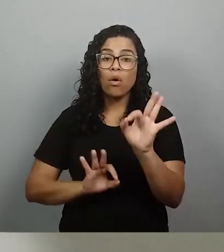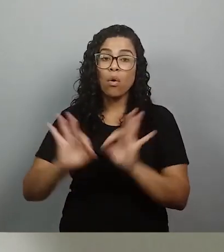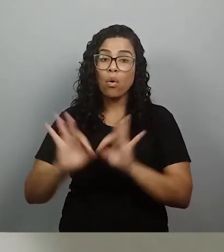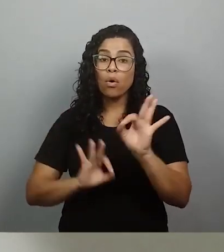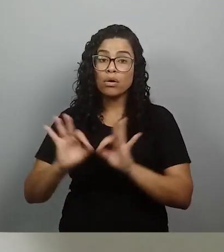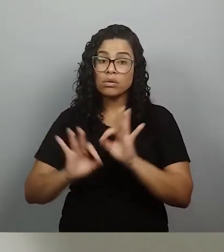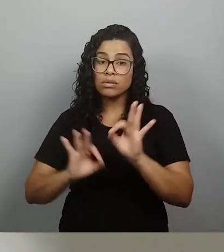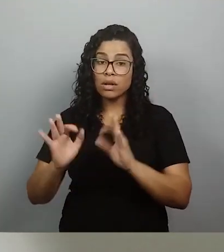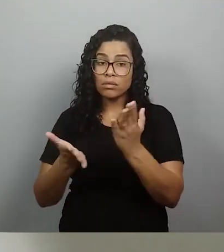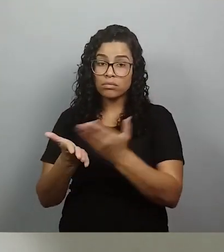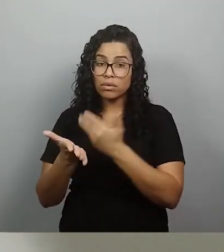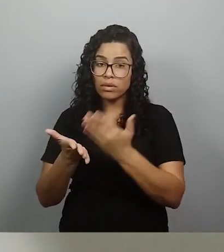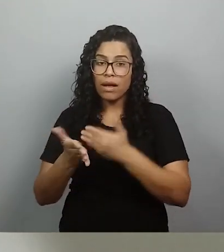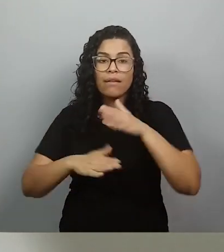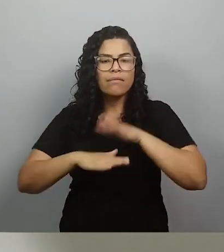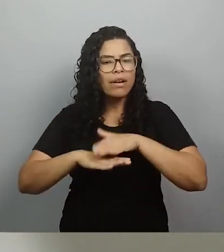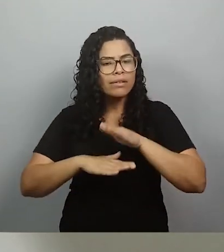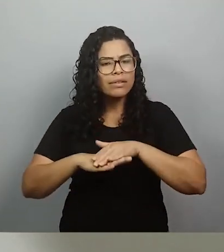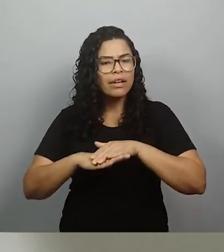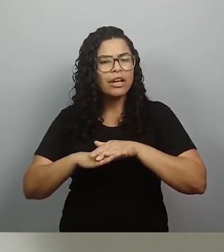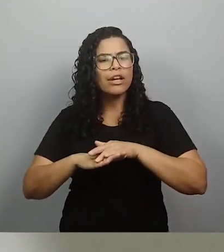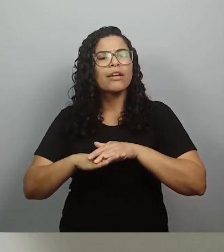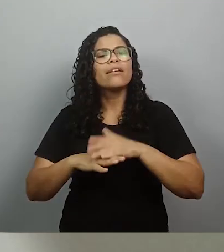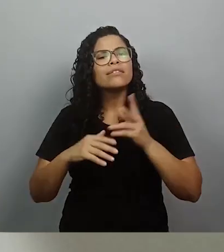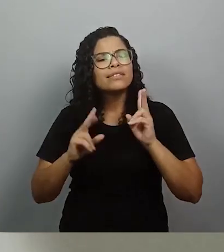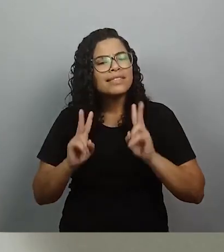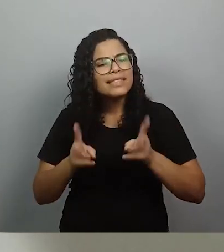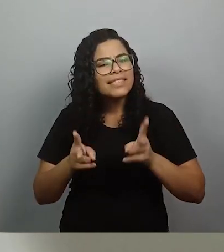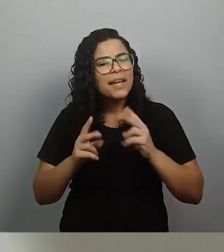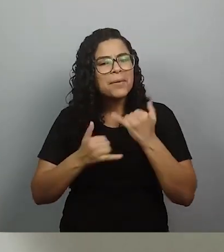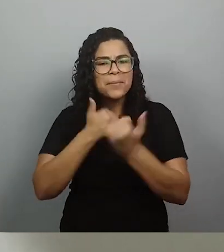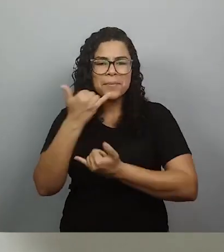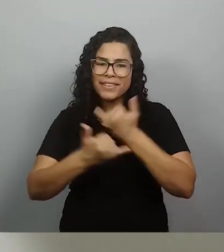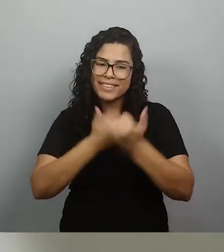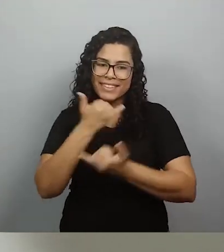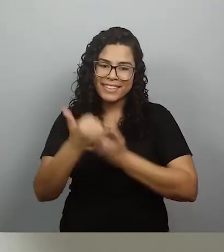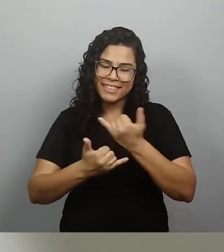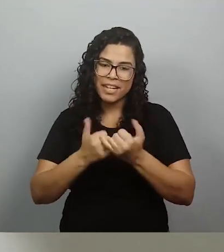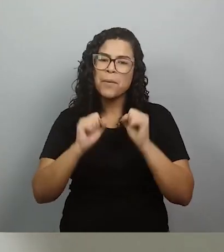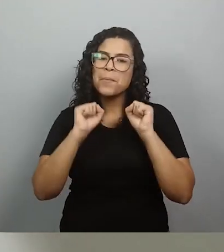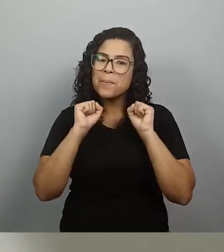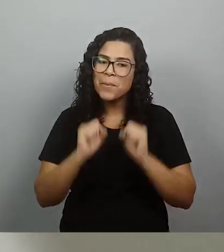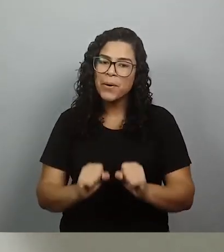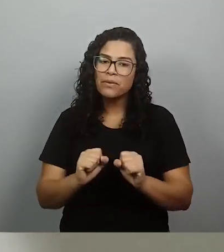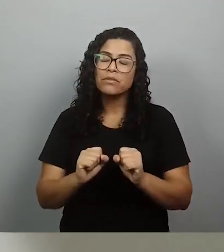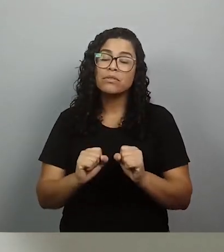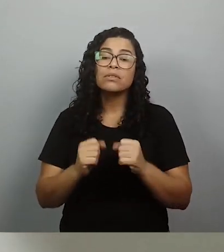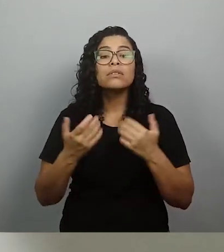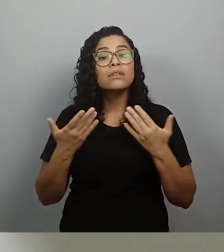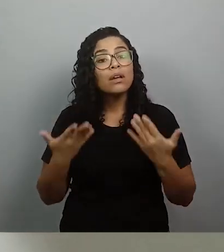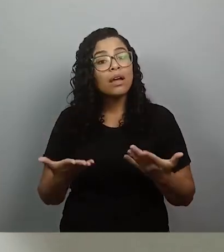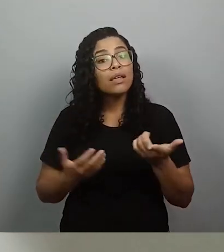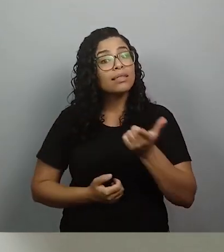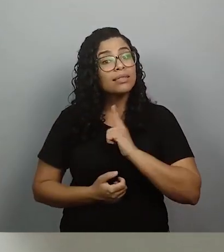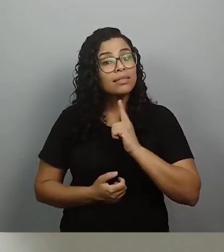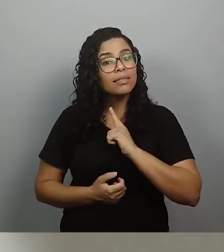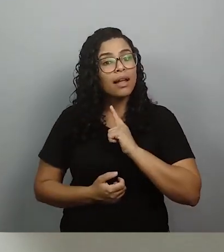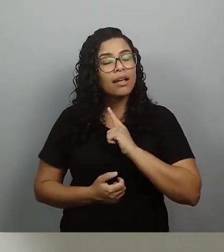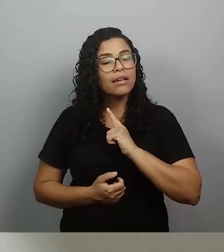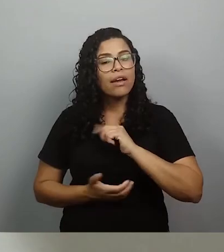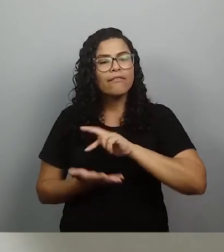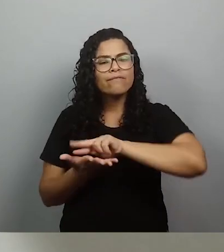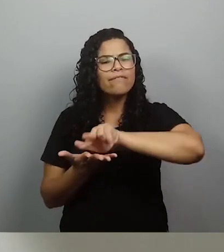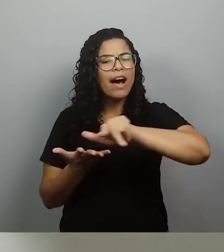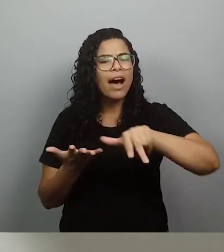caderno e realizar essa brincadeira várias e várias vezes. Assim, a gente vai ter muitas histórias para